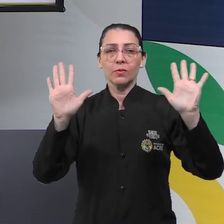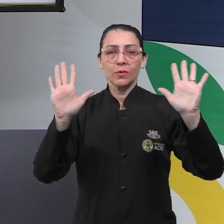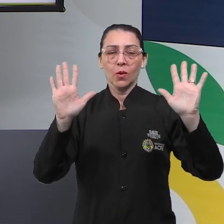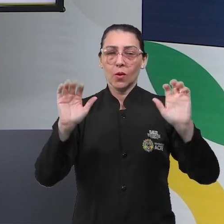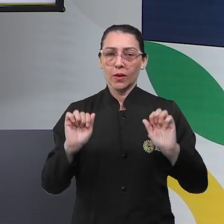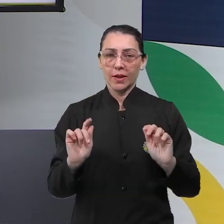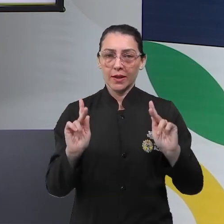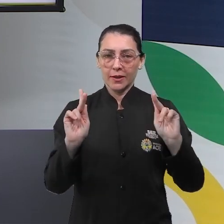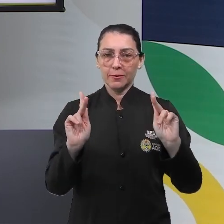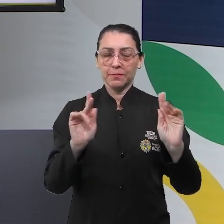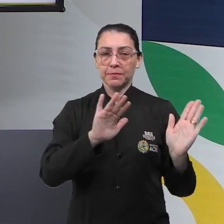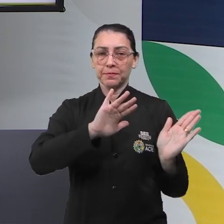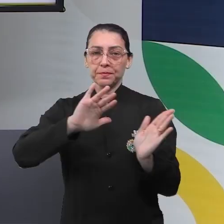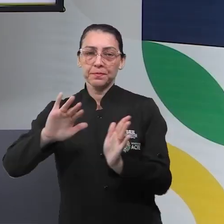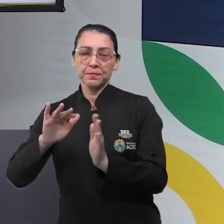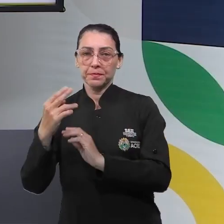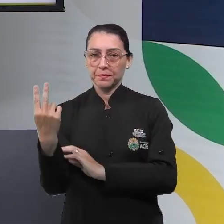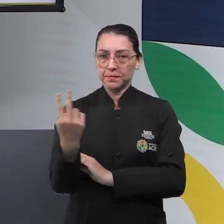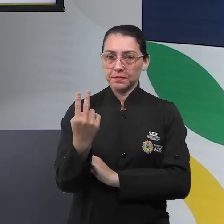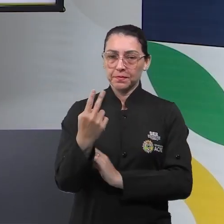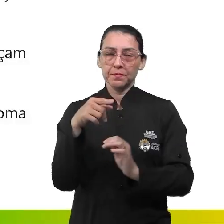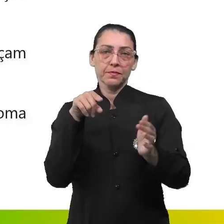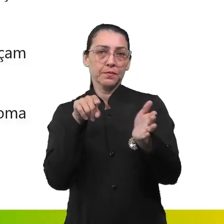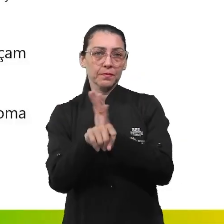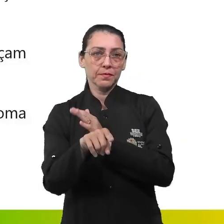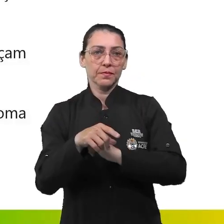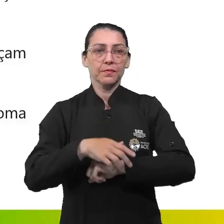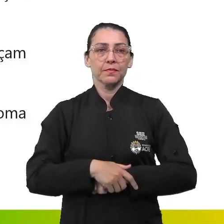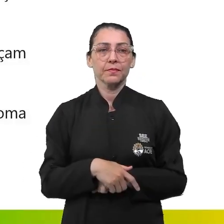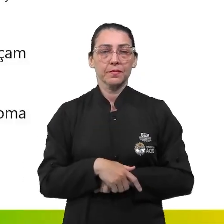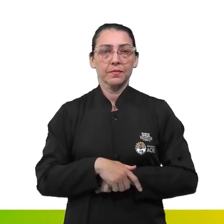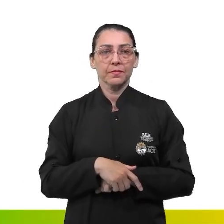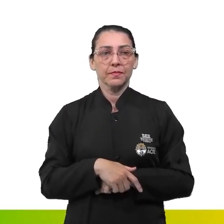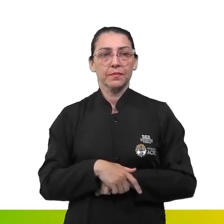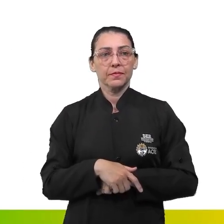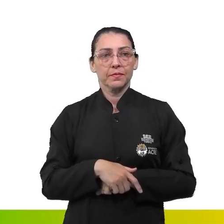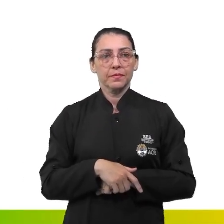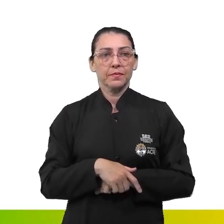Tudo bem? Vamos agora para a segunda questão.